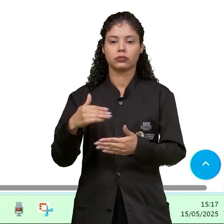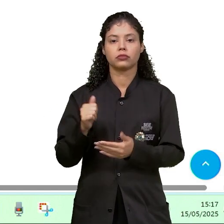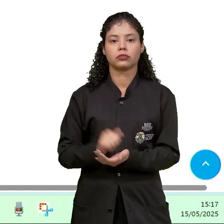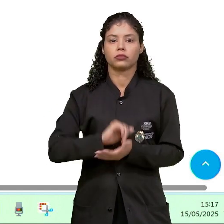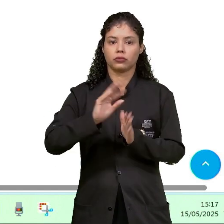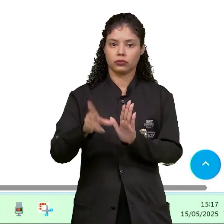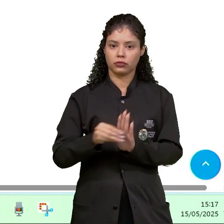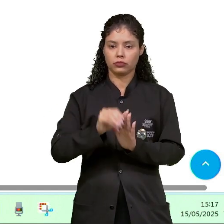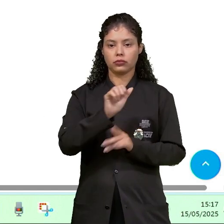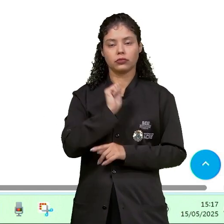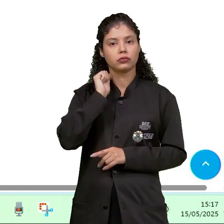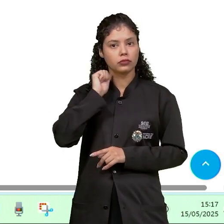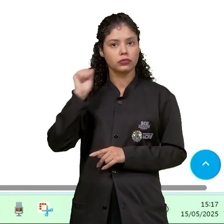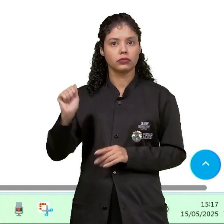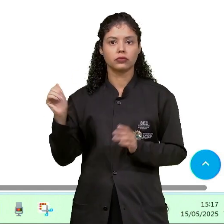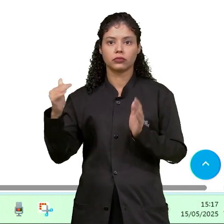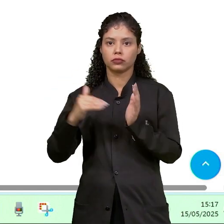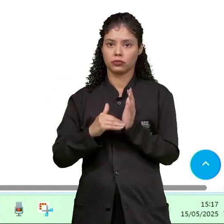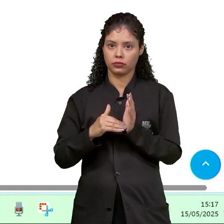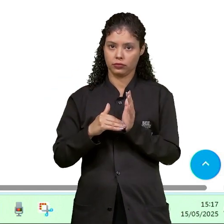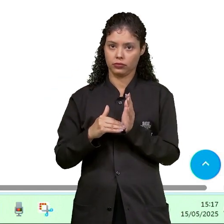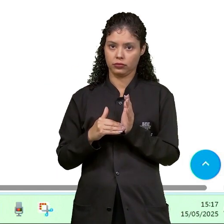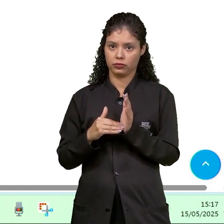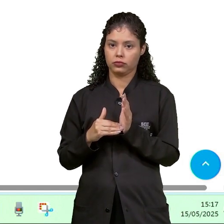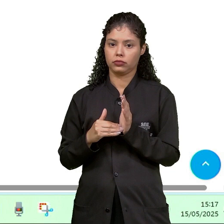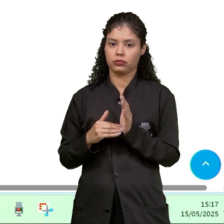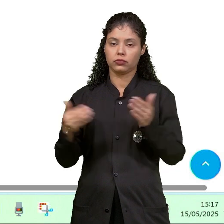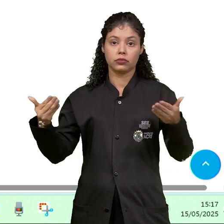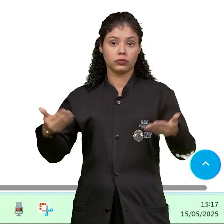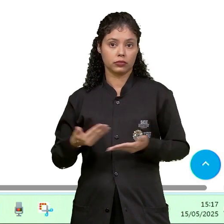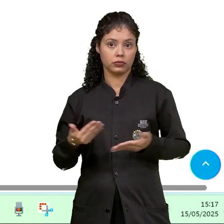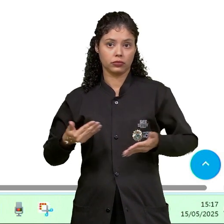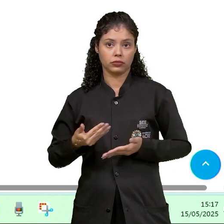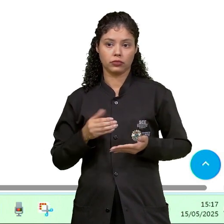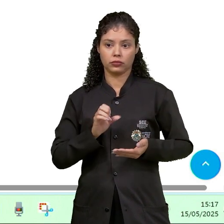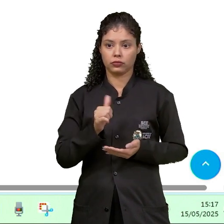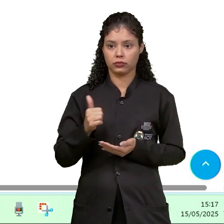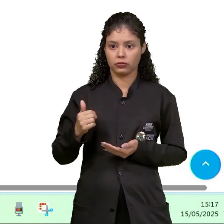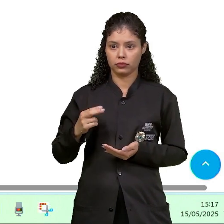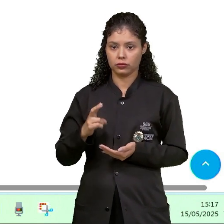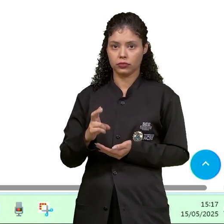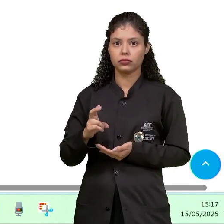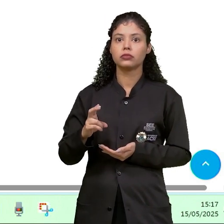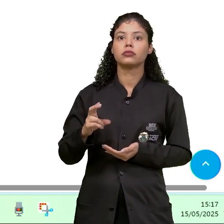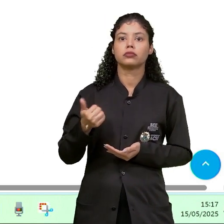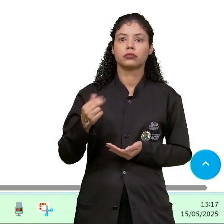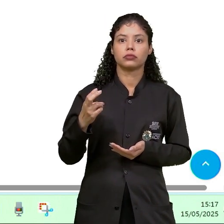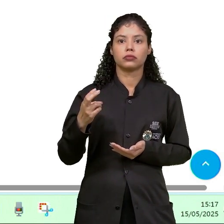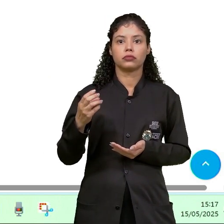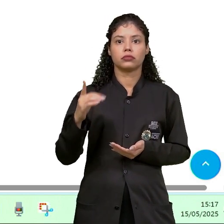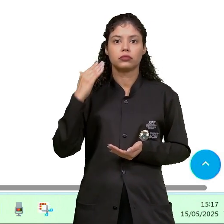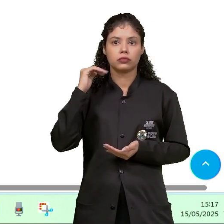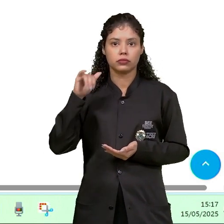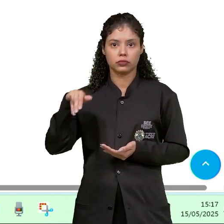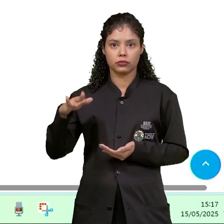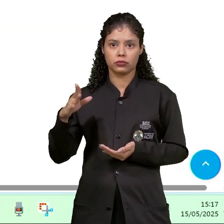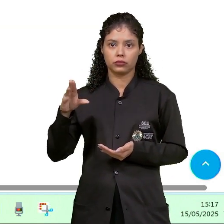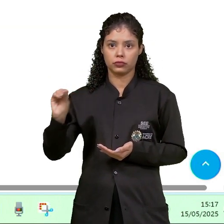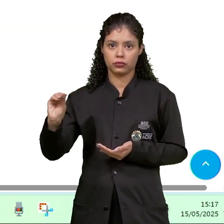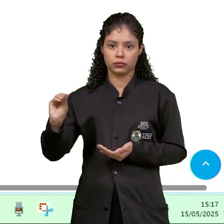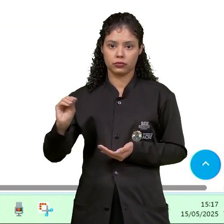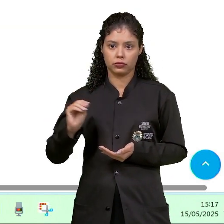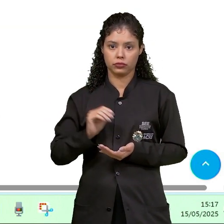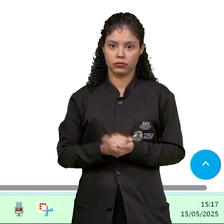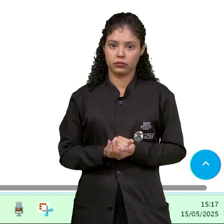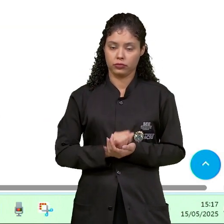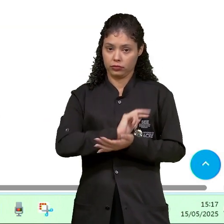De abril até o dia de hoje, que é dia 15 de maio. Aqui embaixo ele me traz mais uma vez